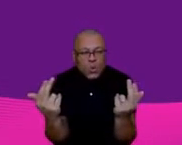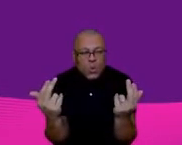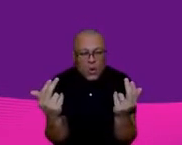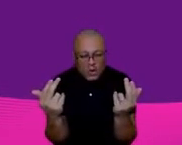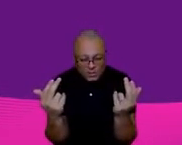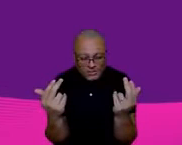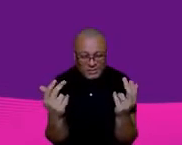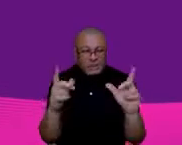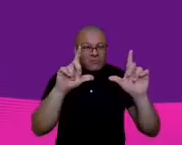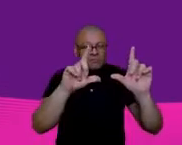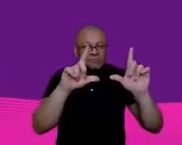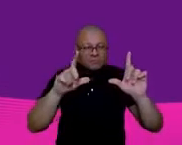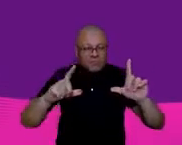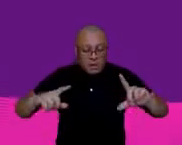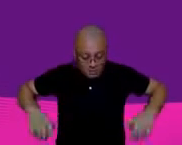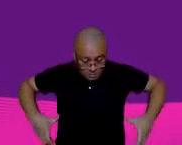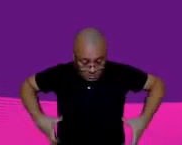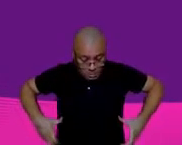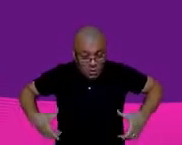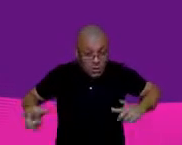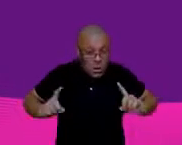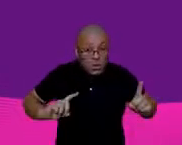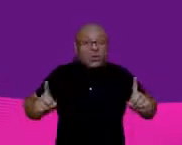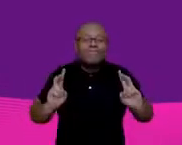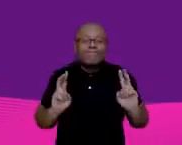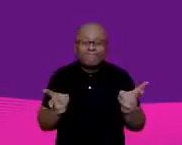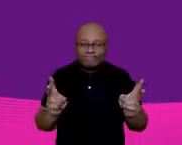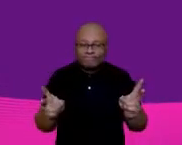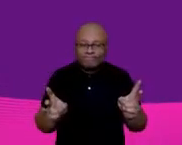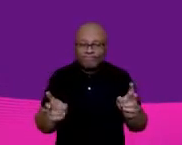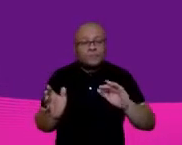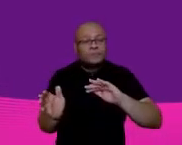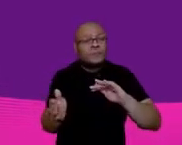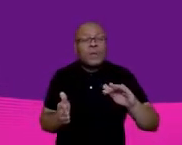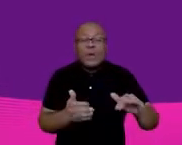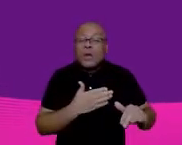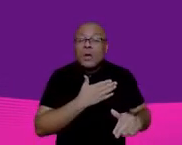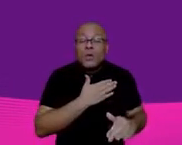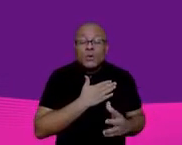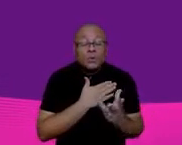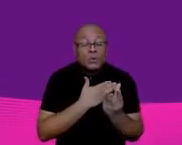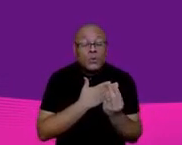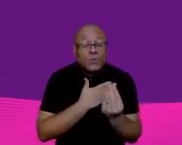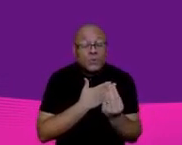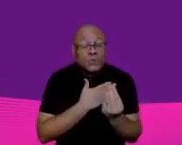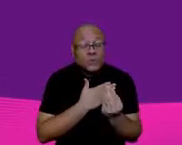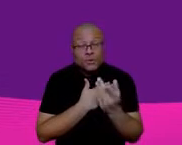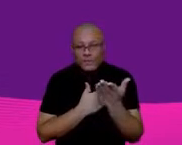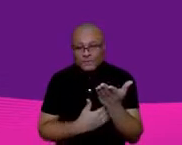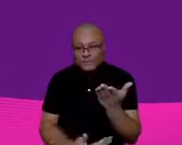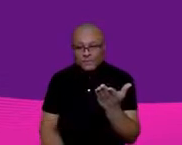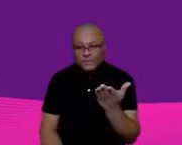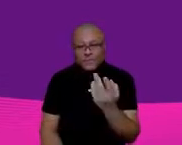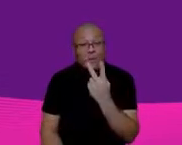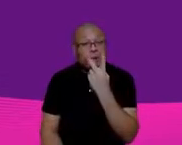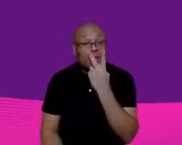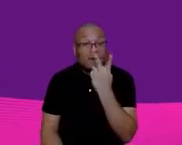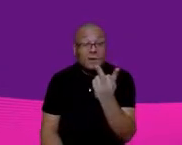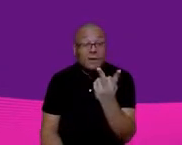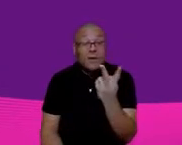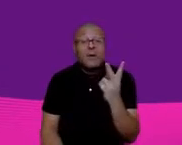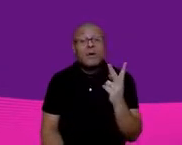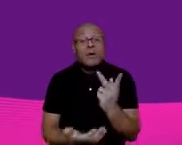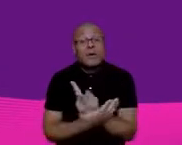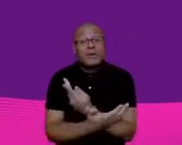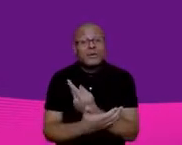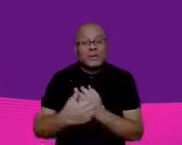isso dos dois lados. Agora, eu gosto bastante disso. Nós podemos verificar o que acontece na coluna,